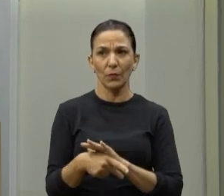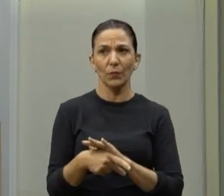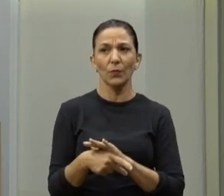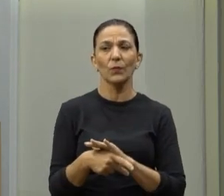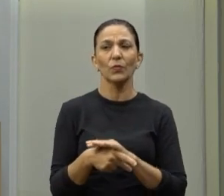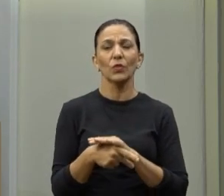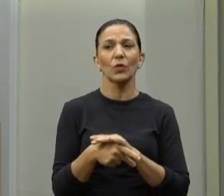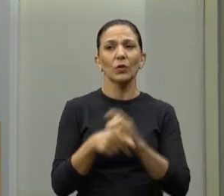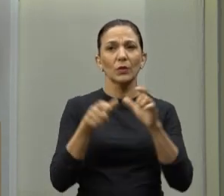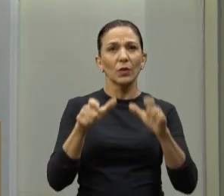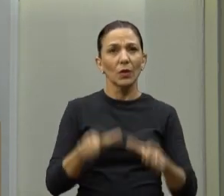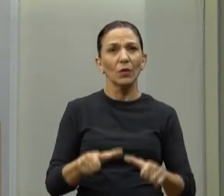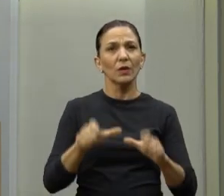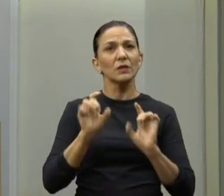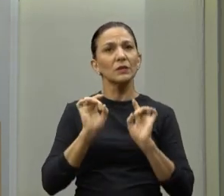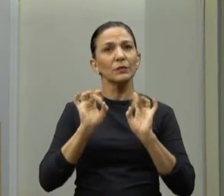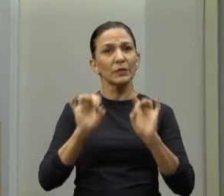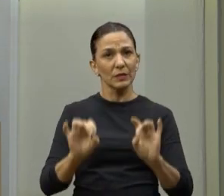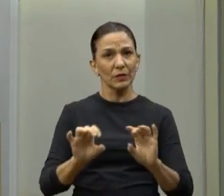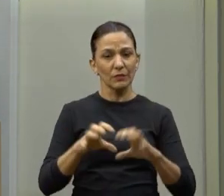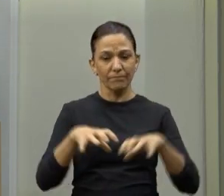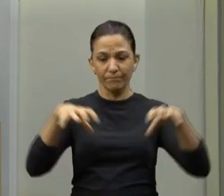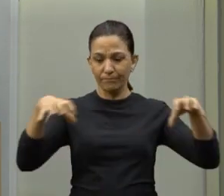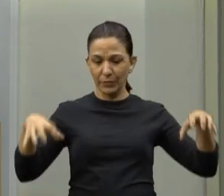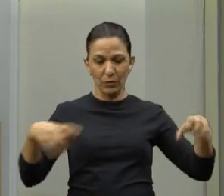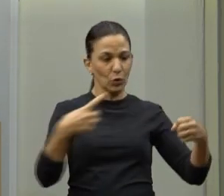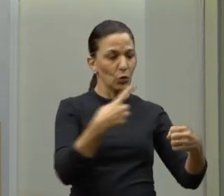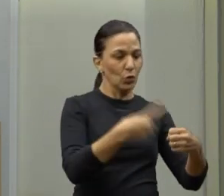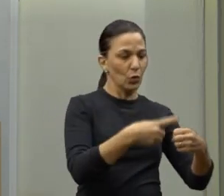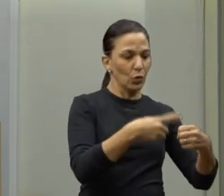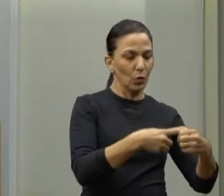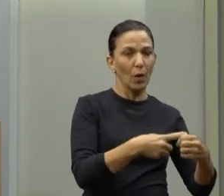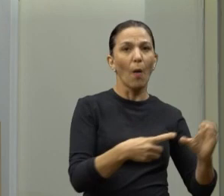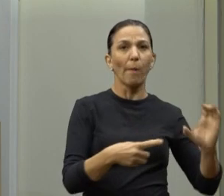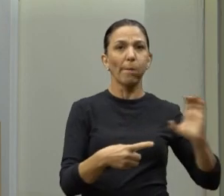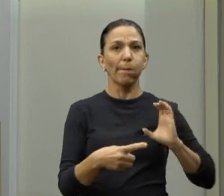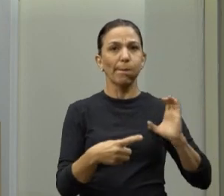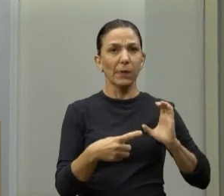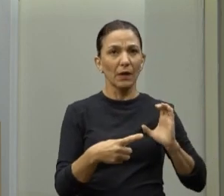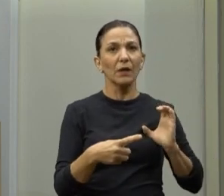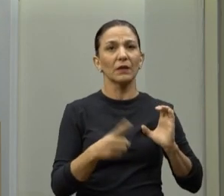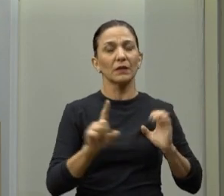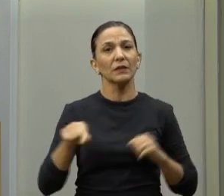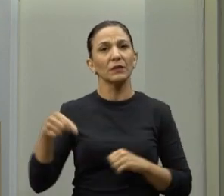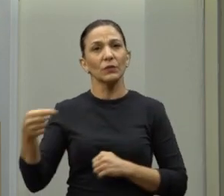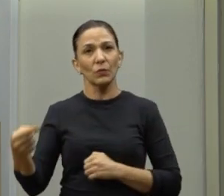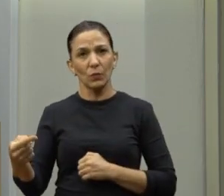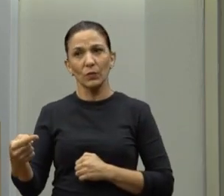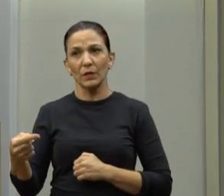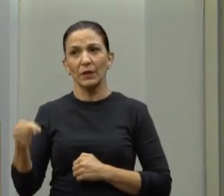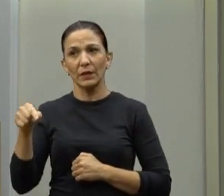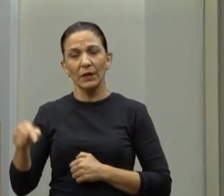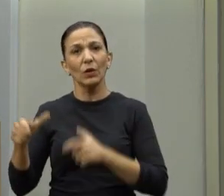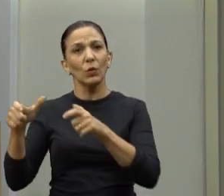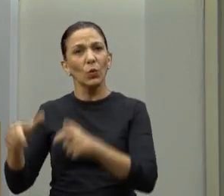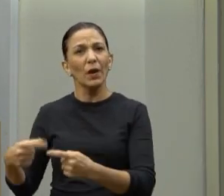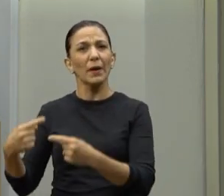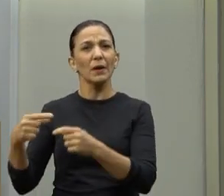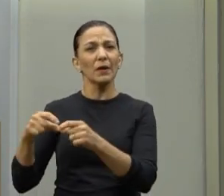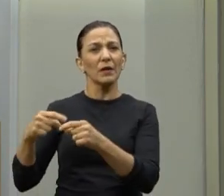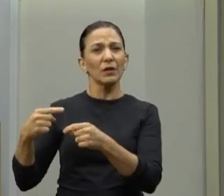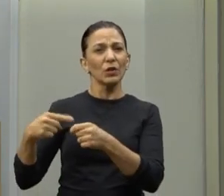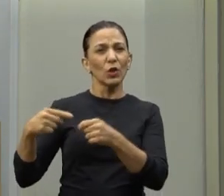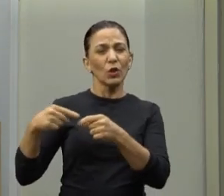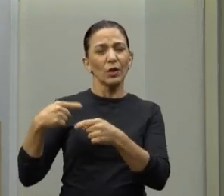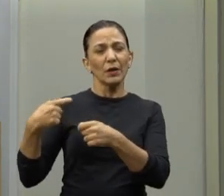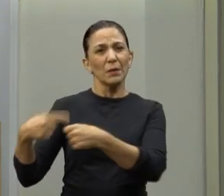morelos né que eu fui do extrema né um bairro nobre da capital da Cidade do México né E também as periferias